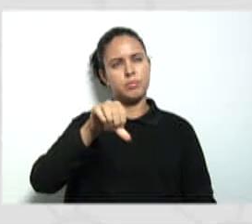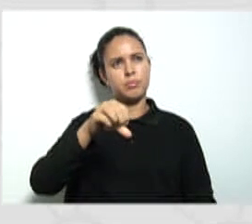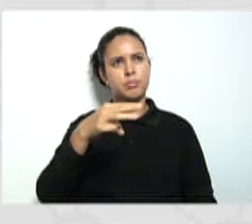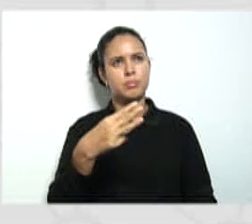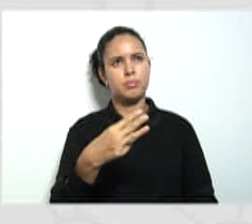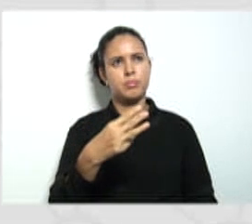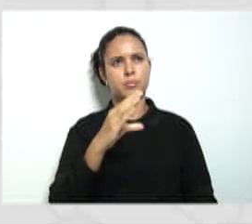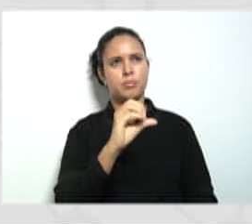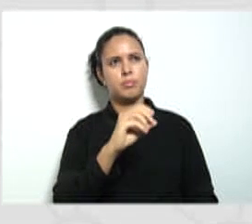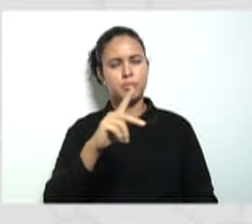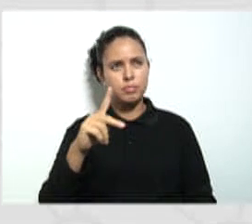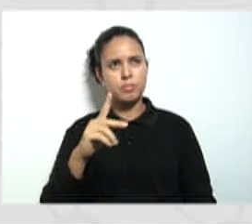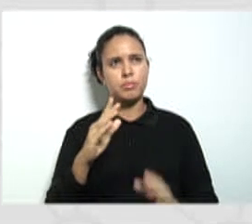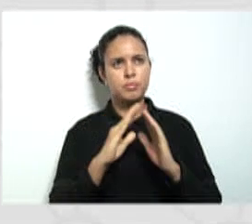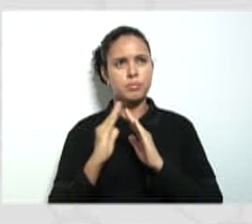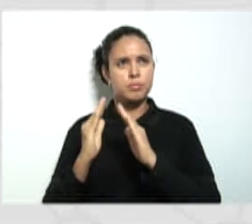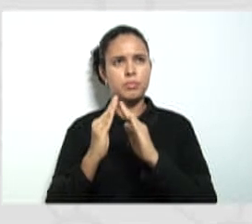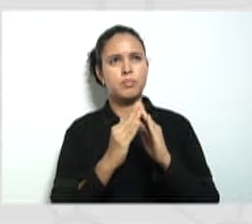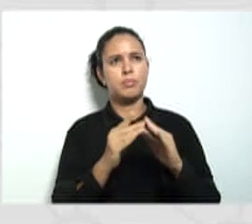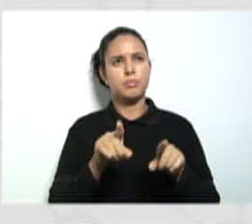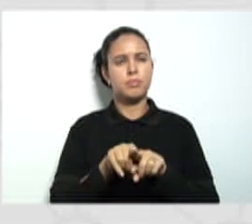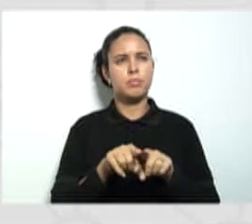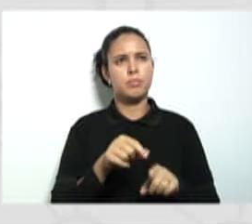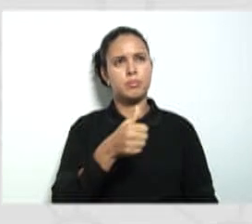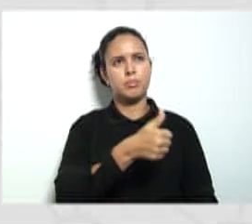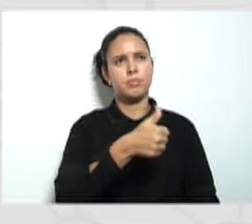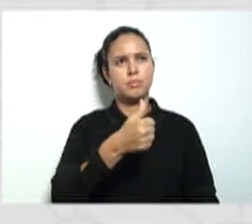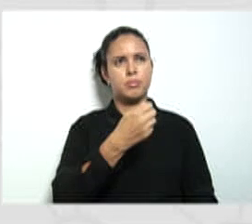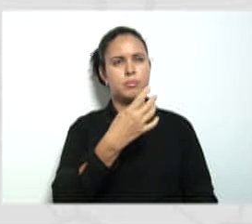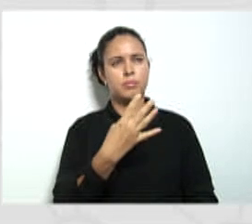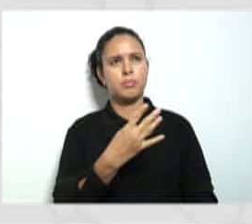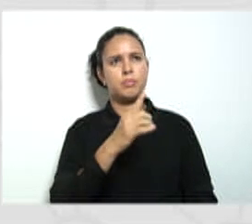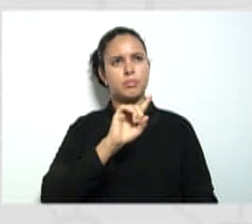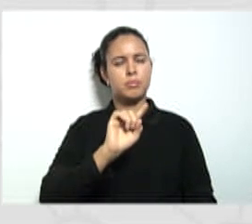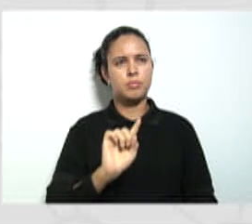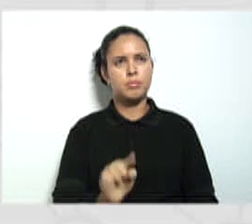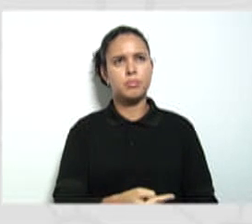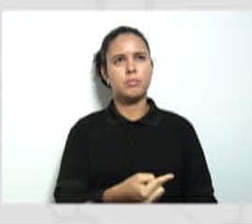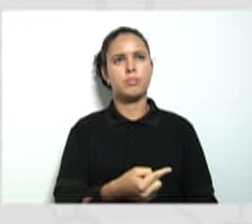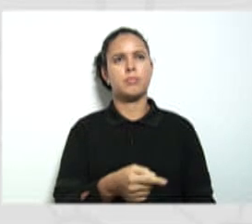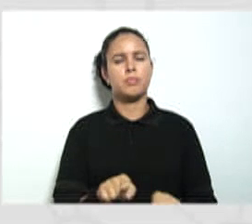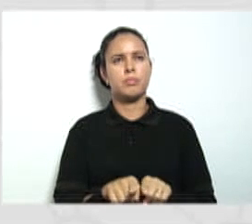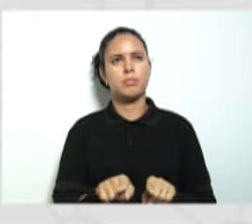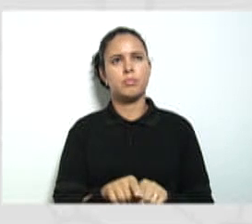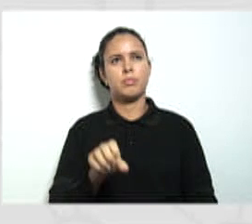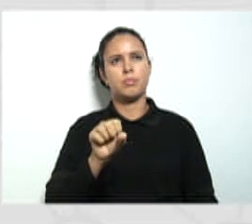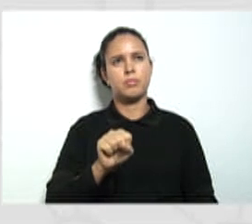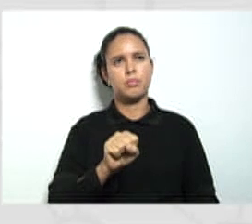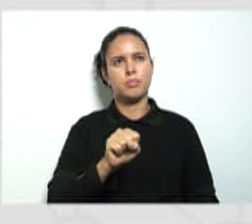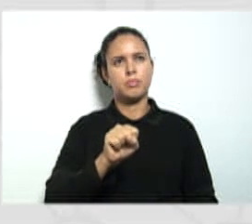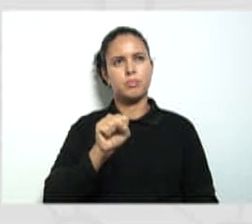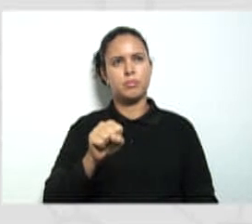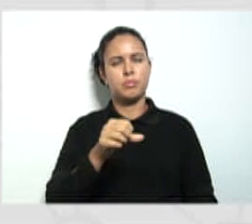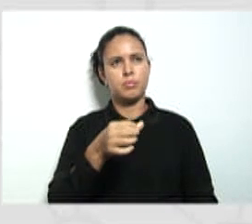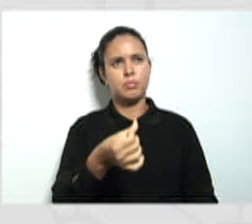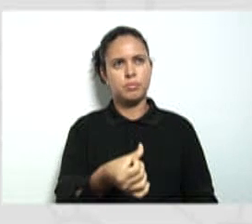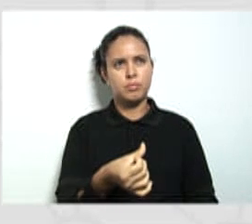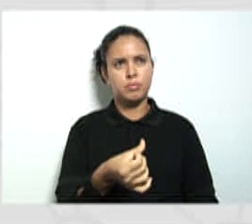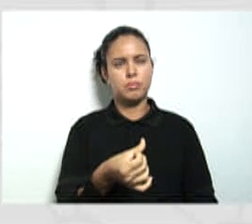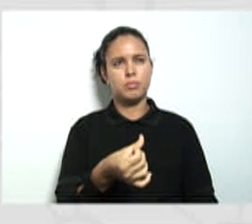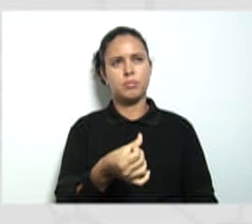114.567 associados e 886 empregados. Já se encontram projetos em diversas regiões do Brasil, principalmente na região